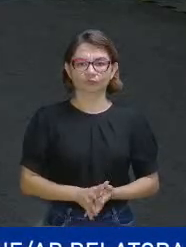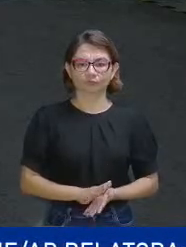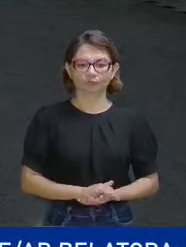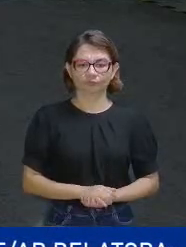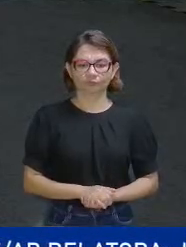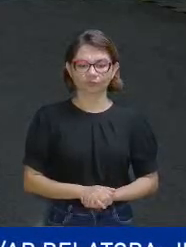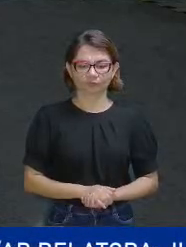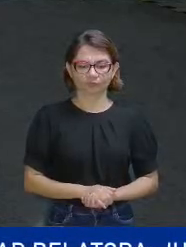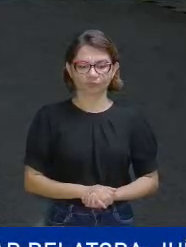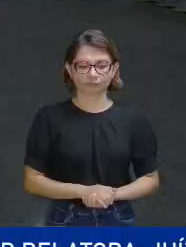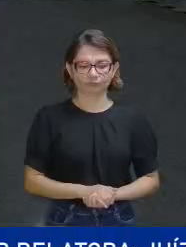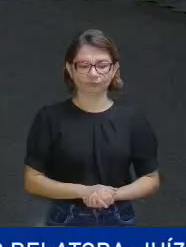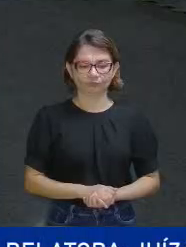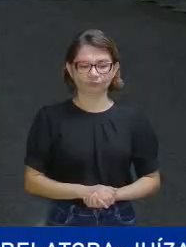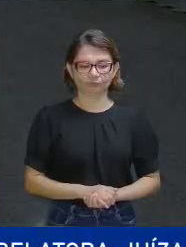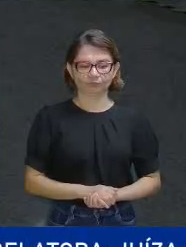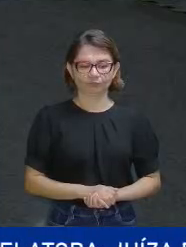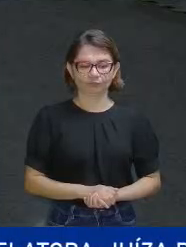Conhecido.